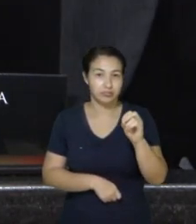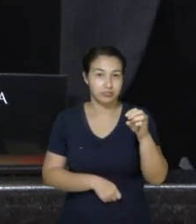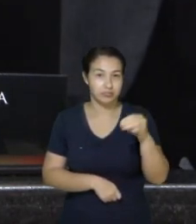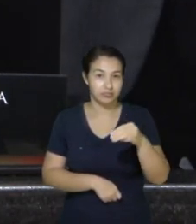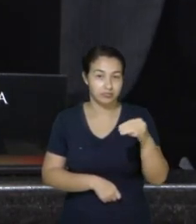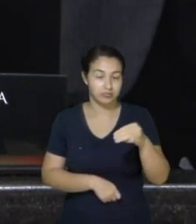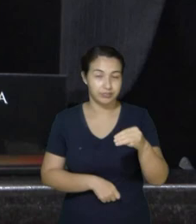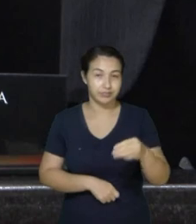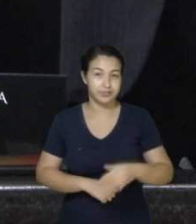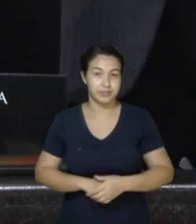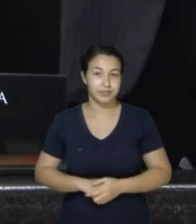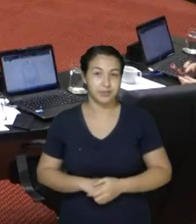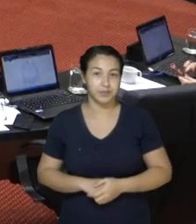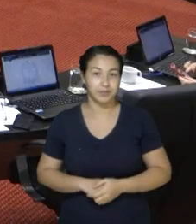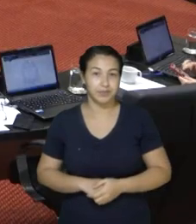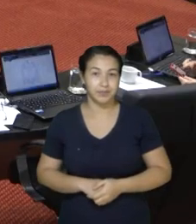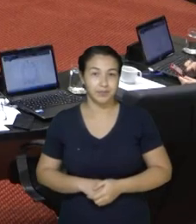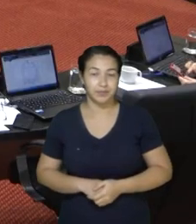16h50min.